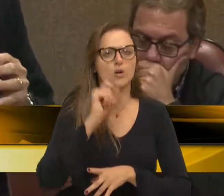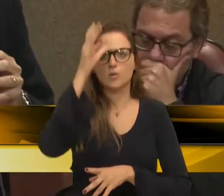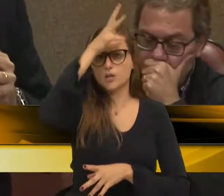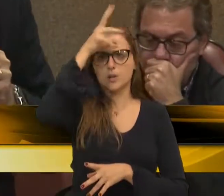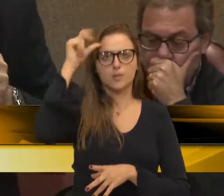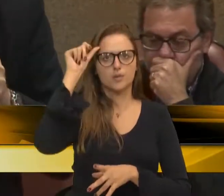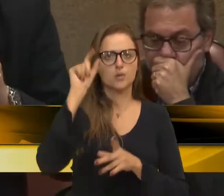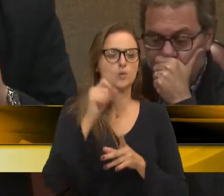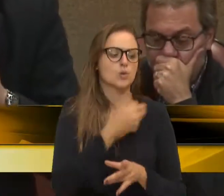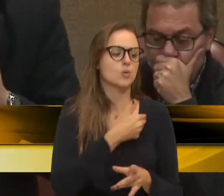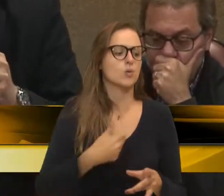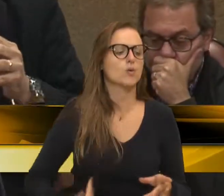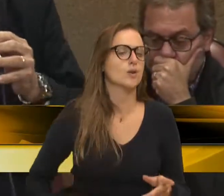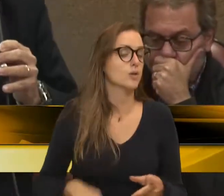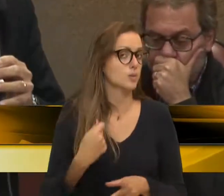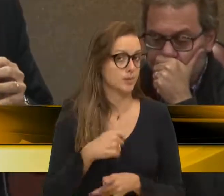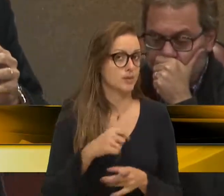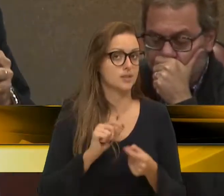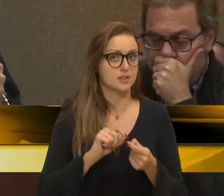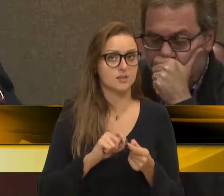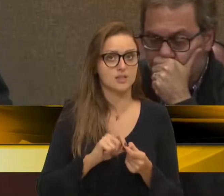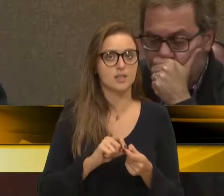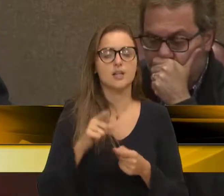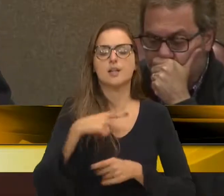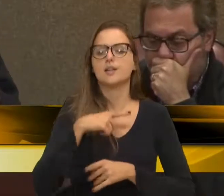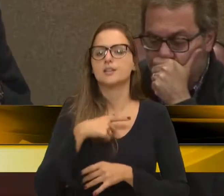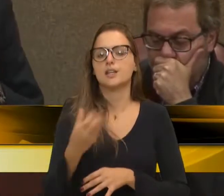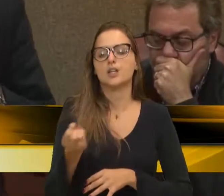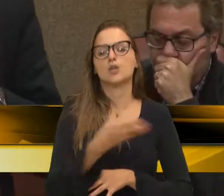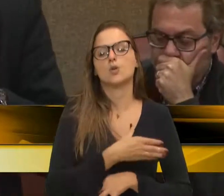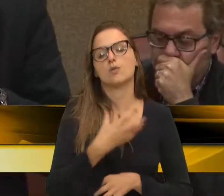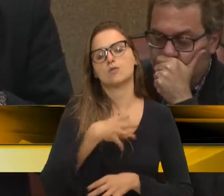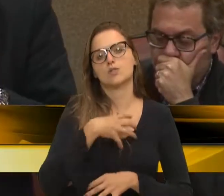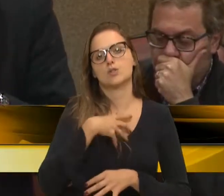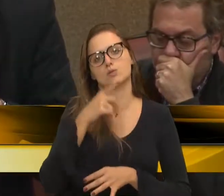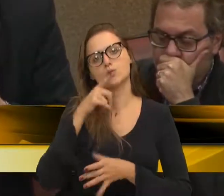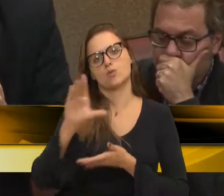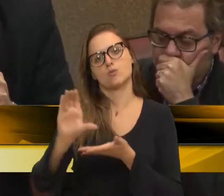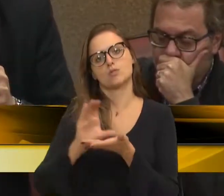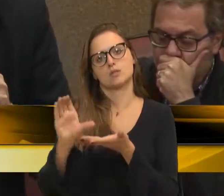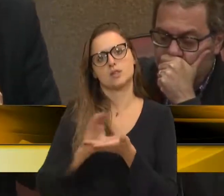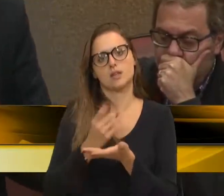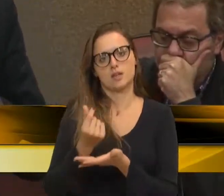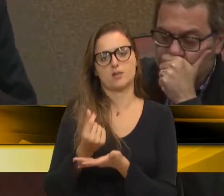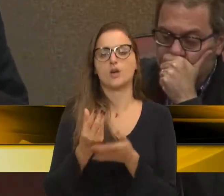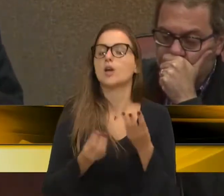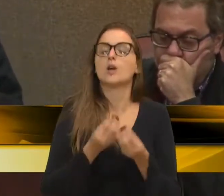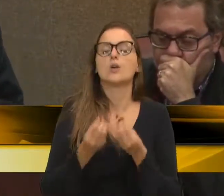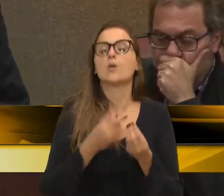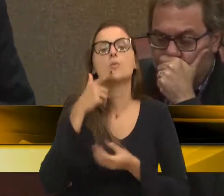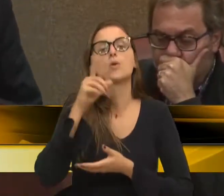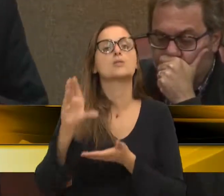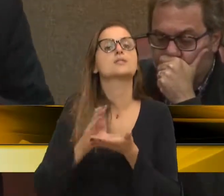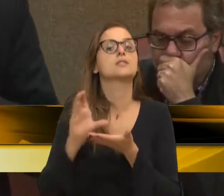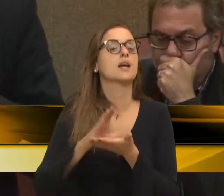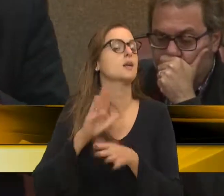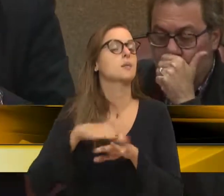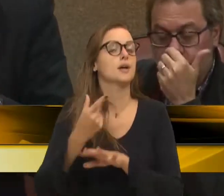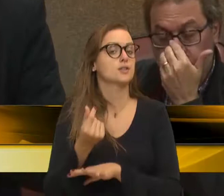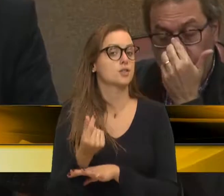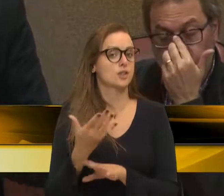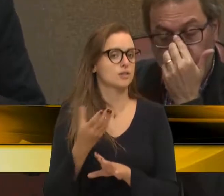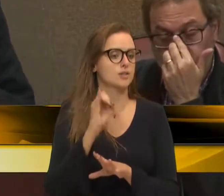gestão pública, o que o governo deve fazer? Buscar novas fontes de receitas. E como é que tu busca nova fonte de receita se